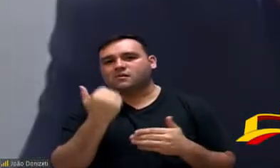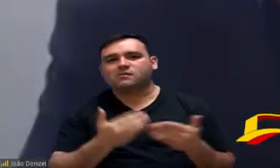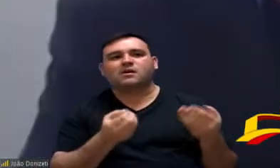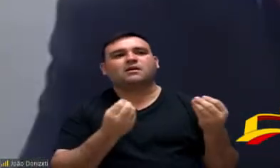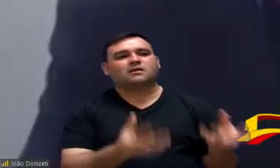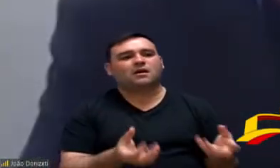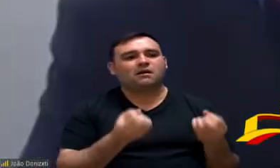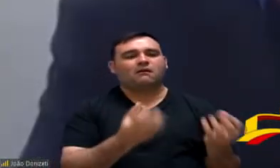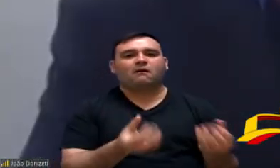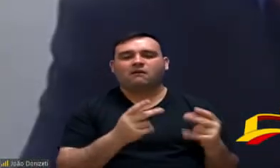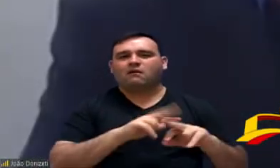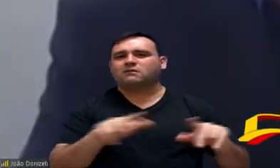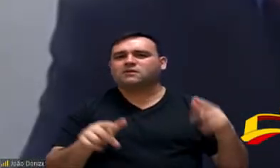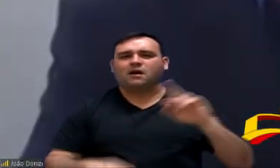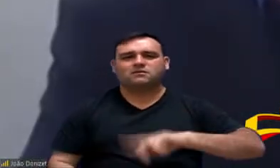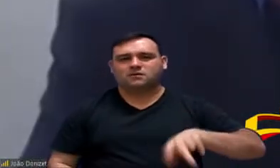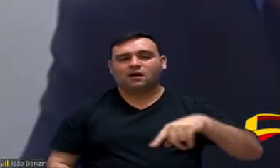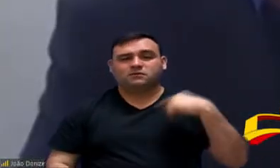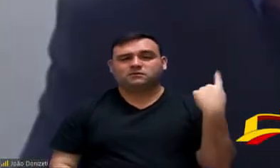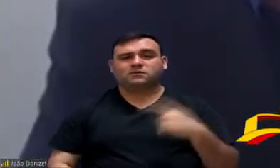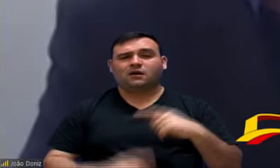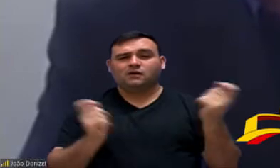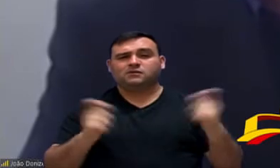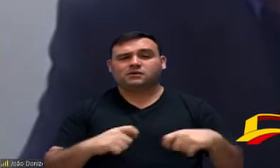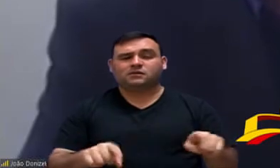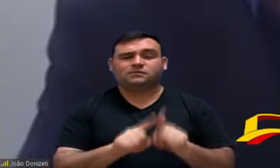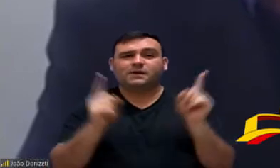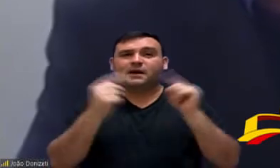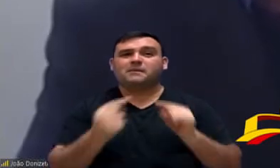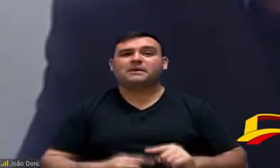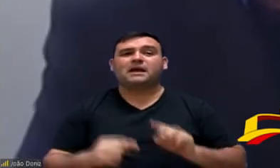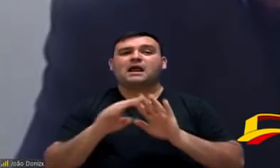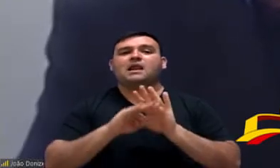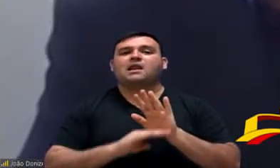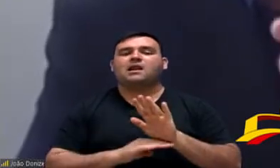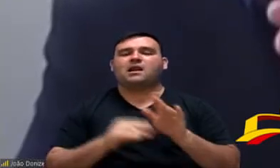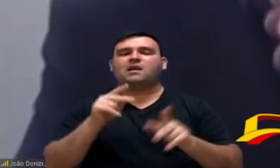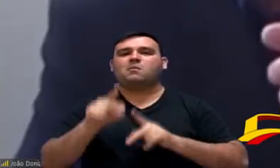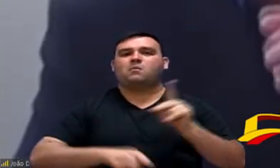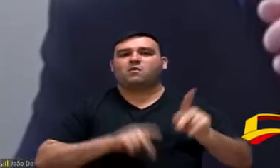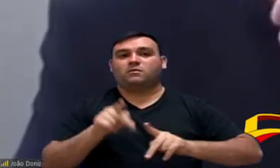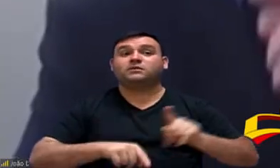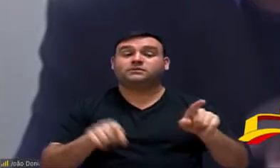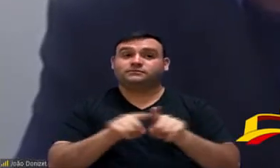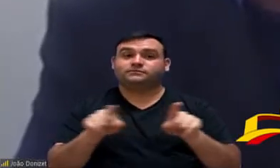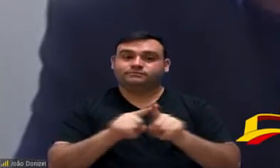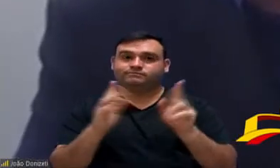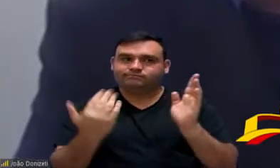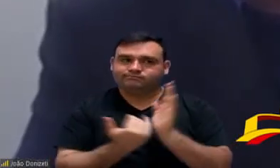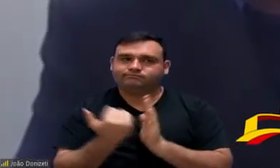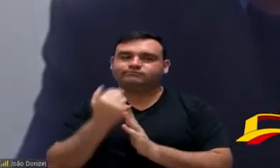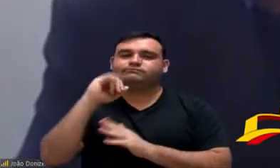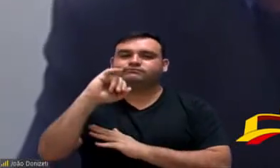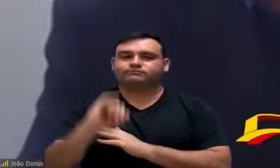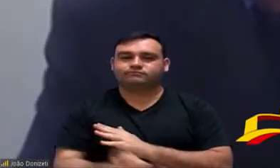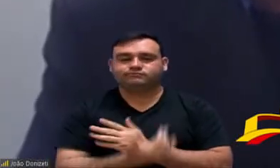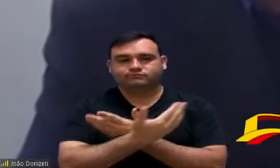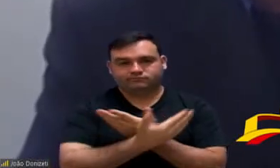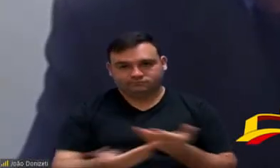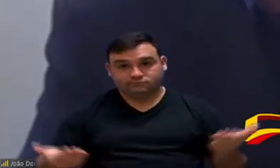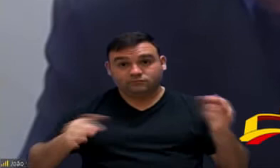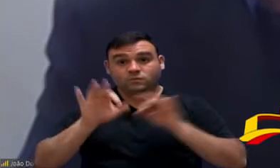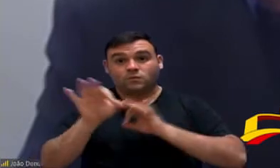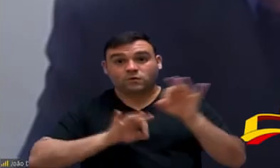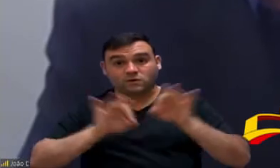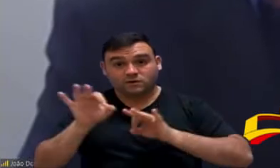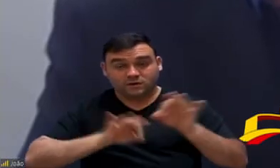cesta básica e outras coisas, mas que nós possamos implementar políticas públicas. Aproveito o ensejo de Vossa Excelência nesse